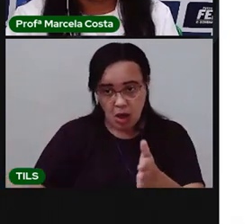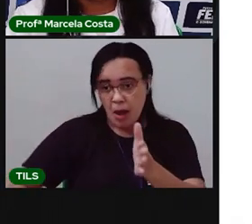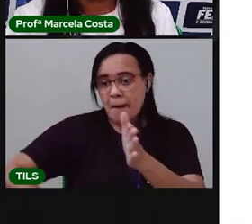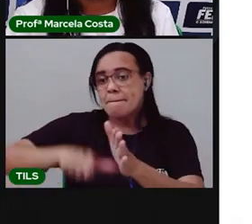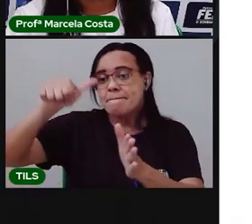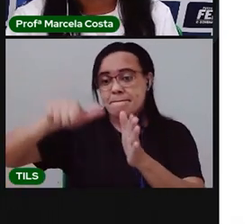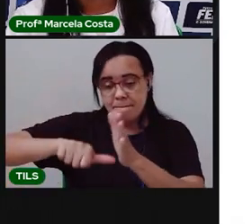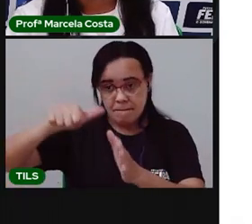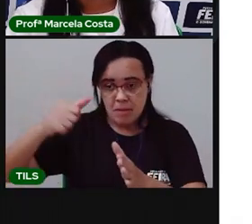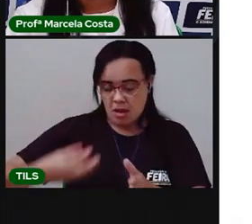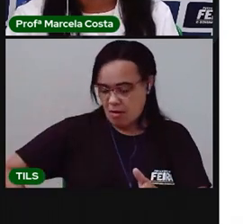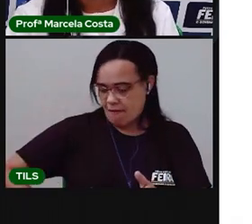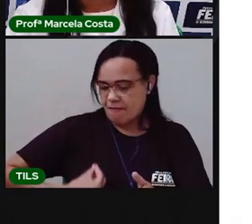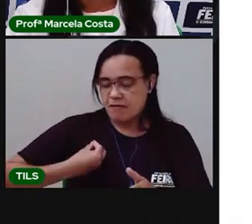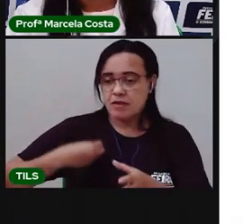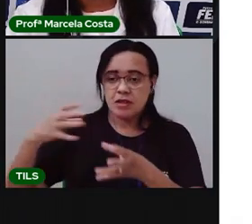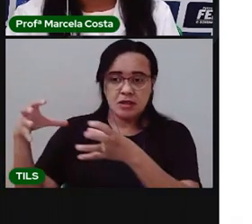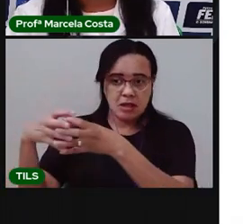conviver melhor.